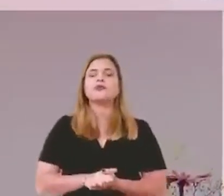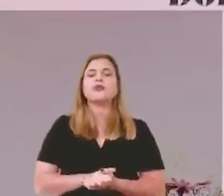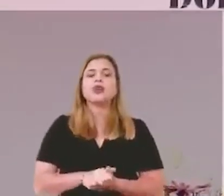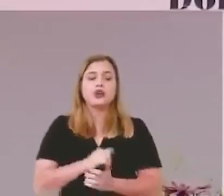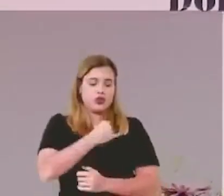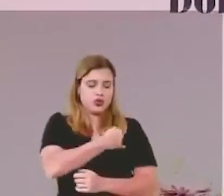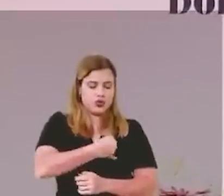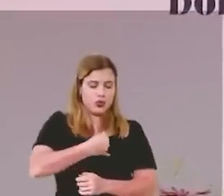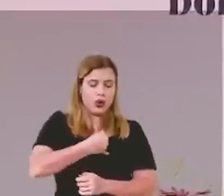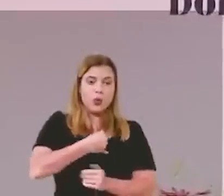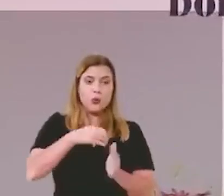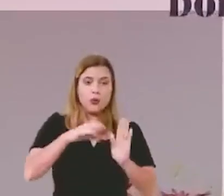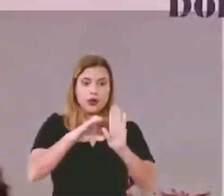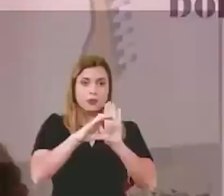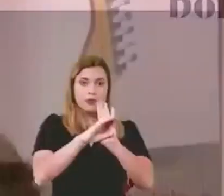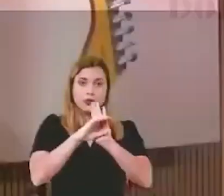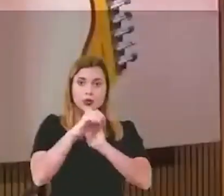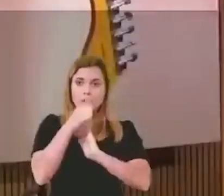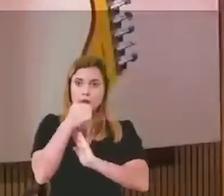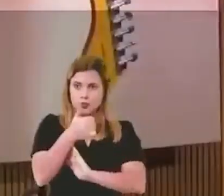João, capítulo 1.